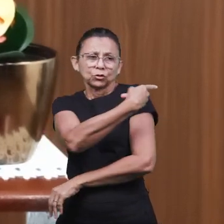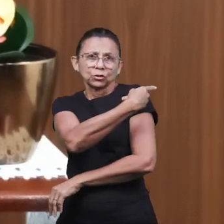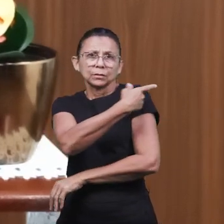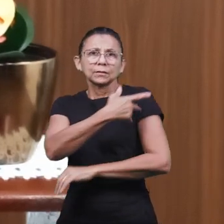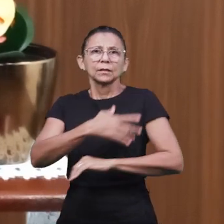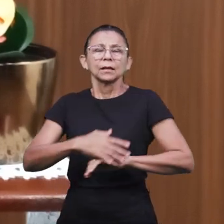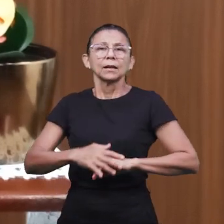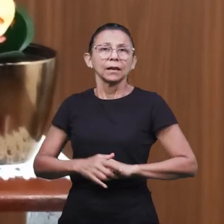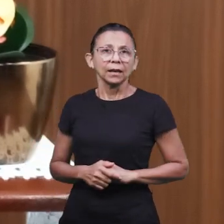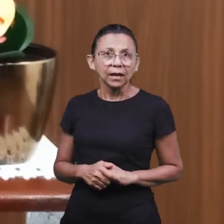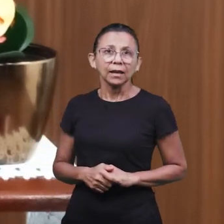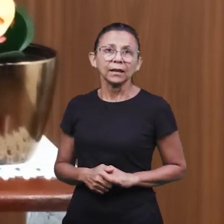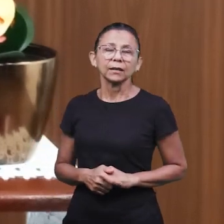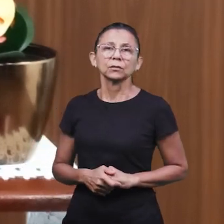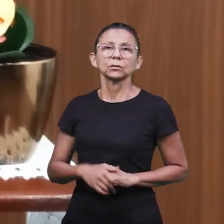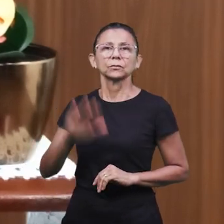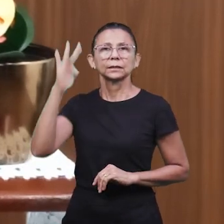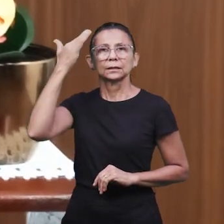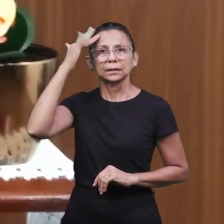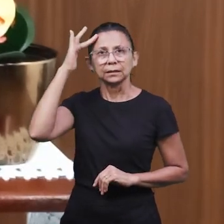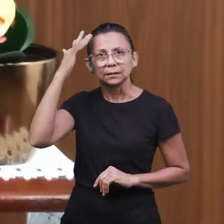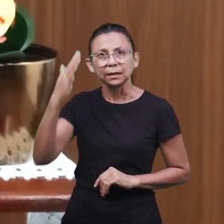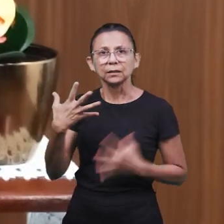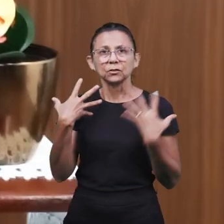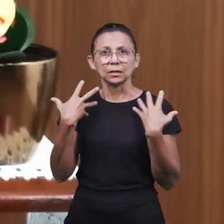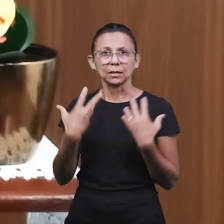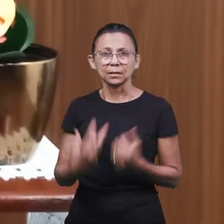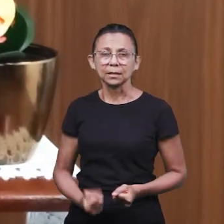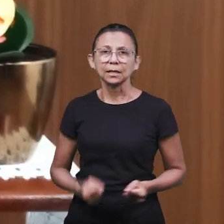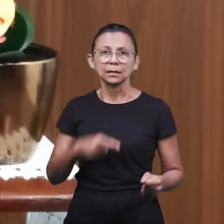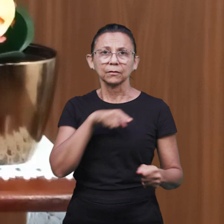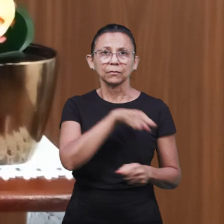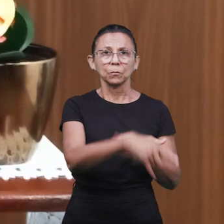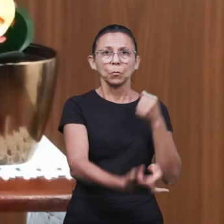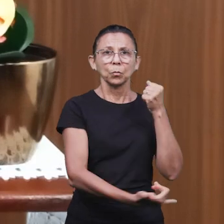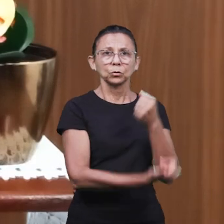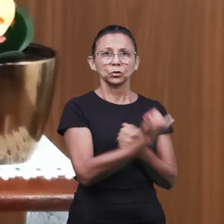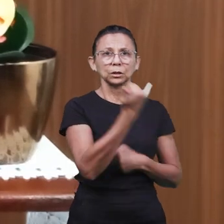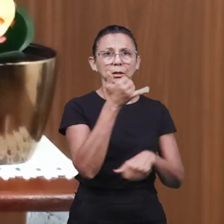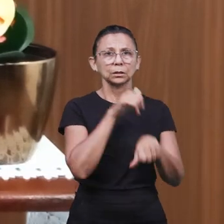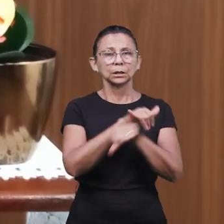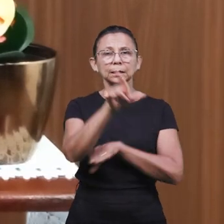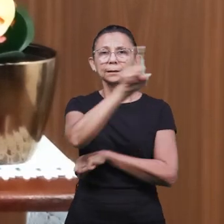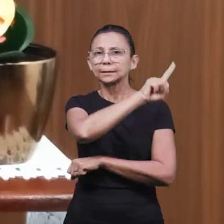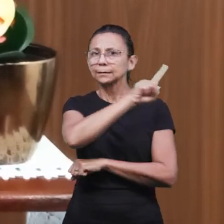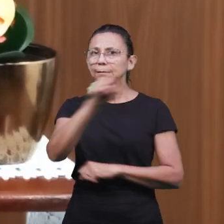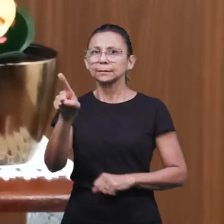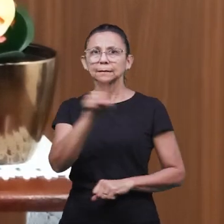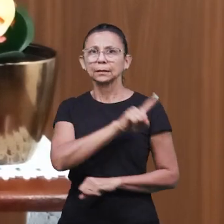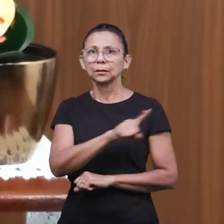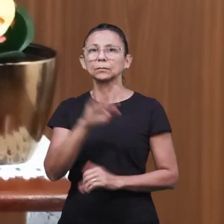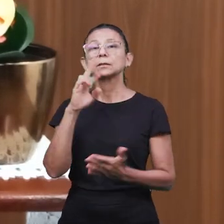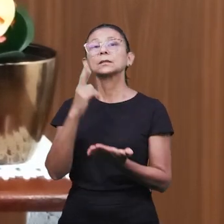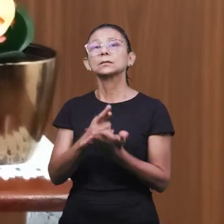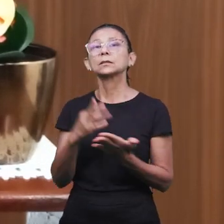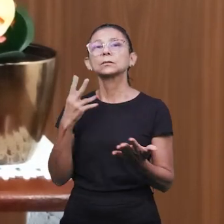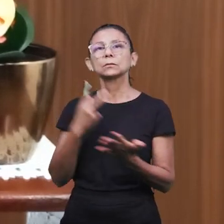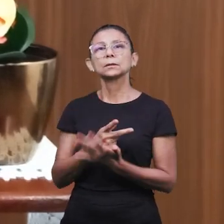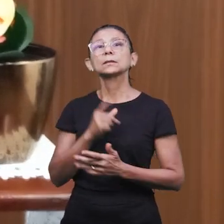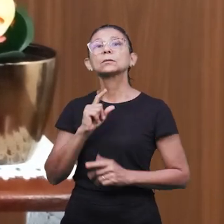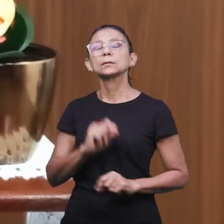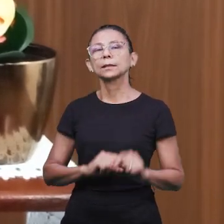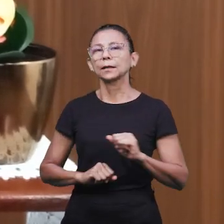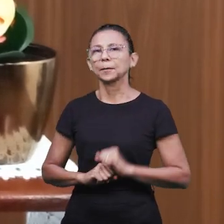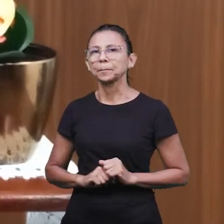nos valores que Deus preparou, você não é enganado por este mundo. E como resultado disso, sabe o que